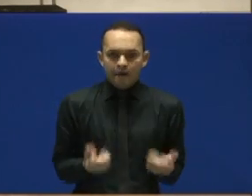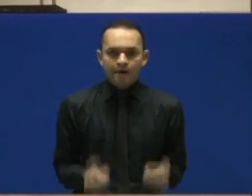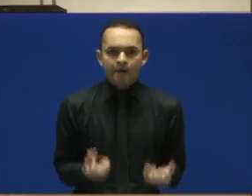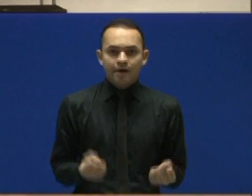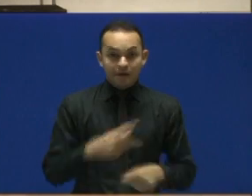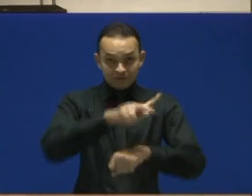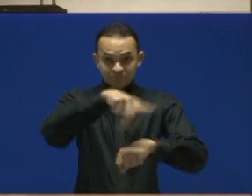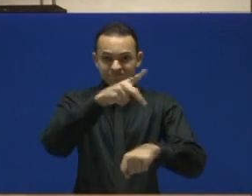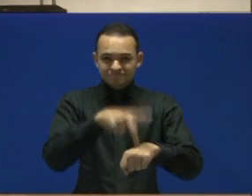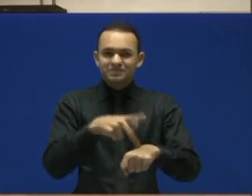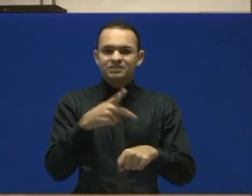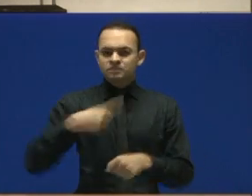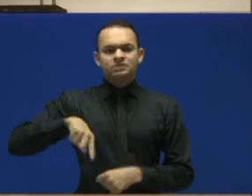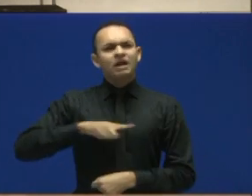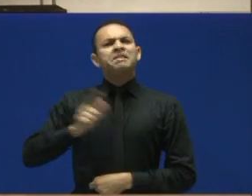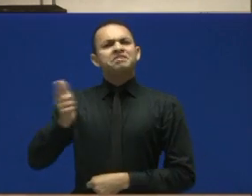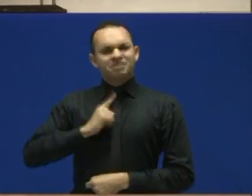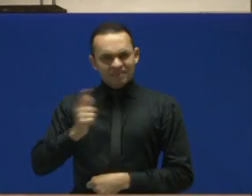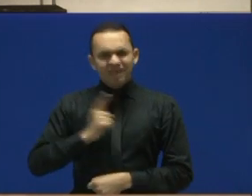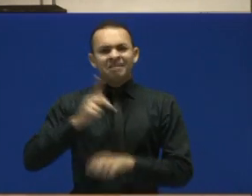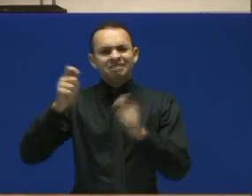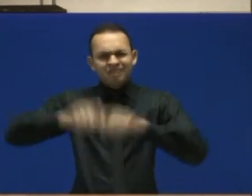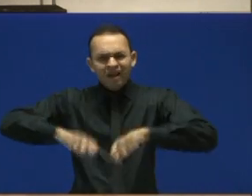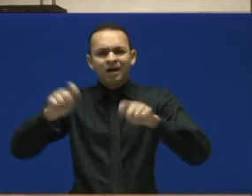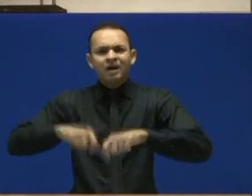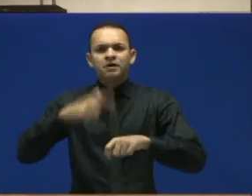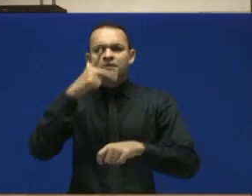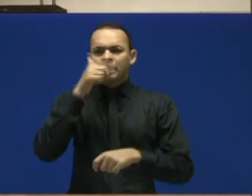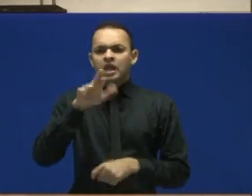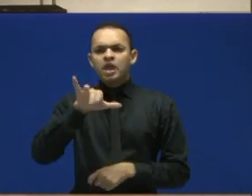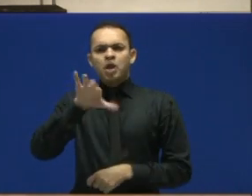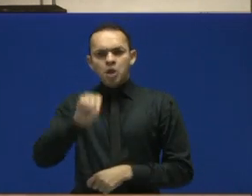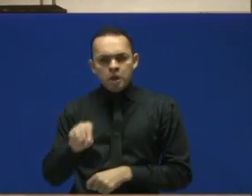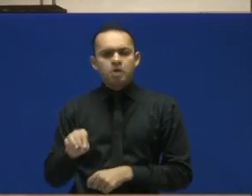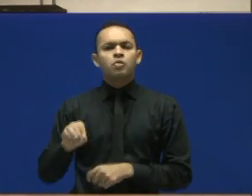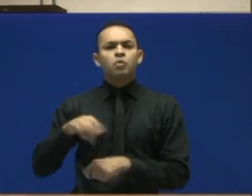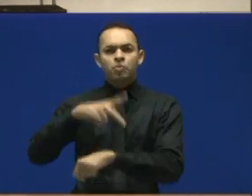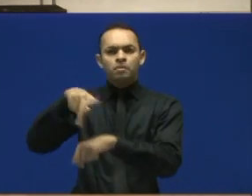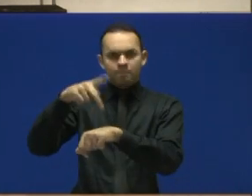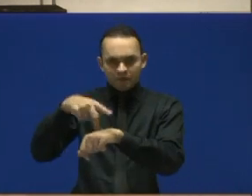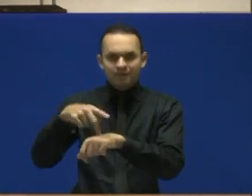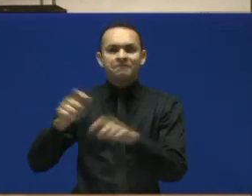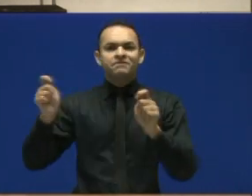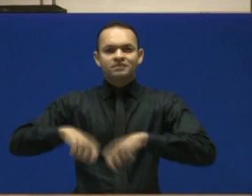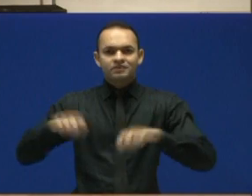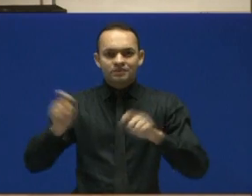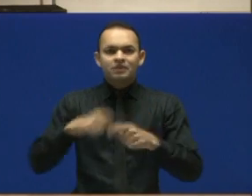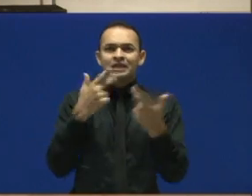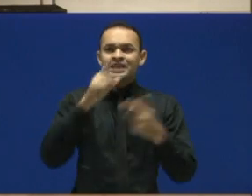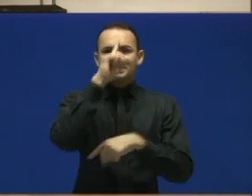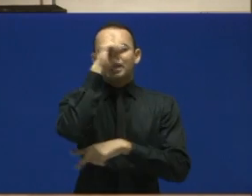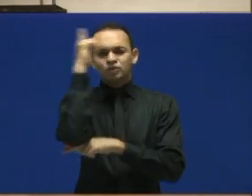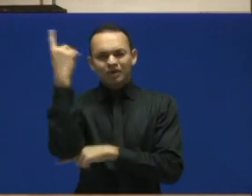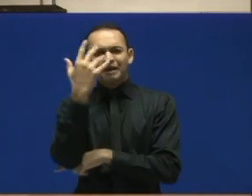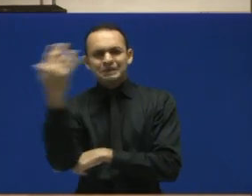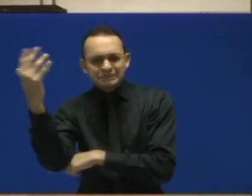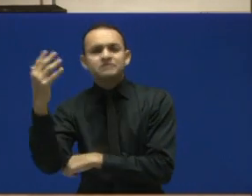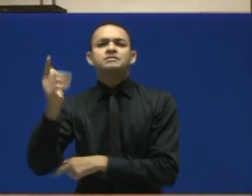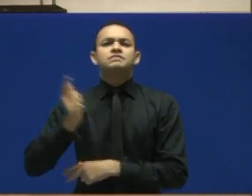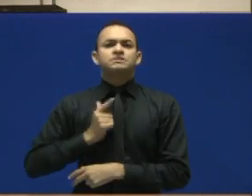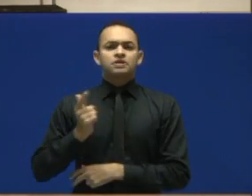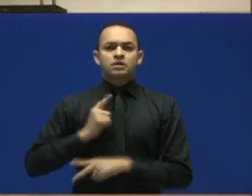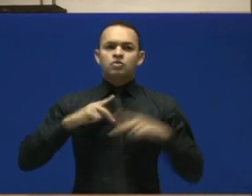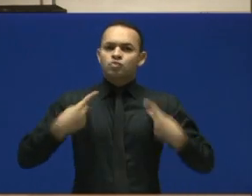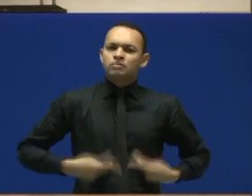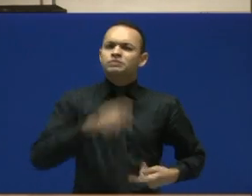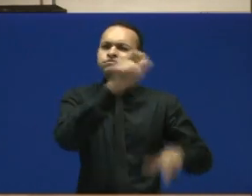que nós temos de riqueza com potencial que nós temos de recursos naturais com potencial humano que a